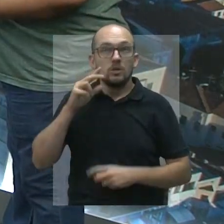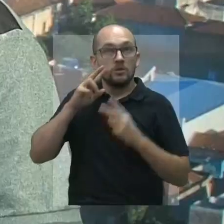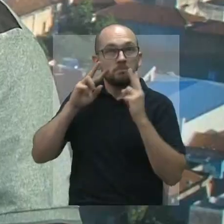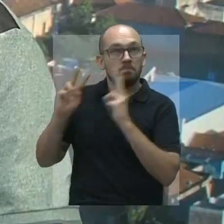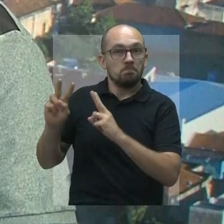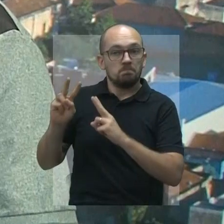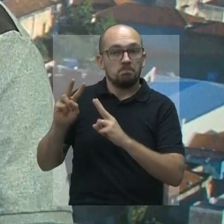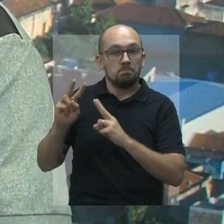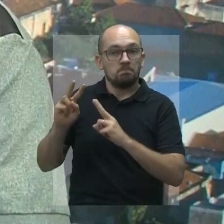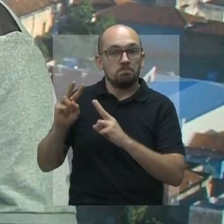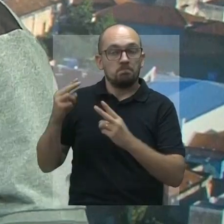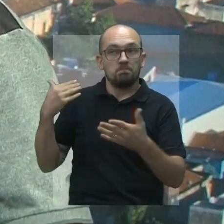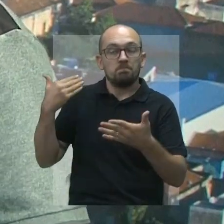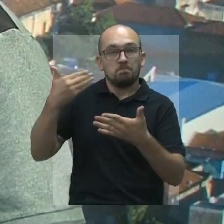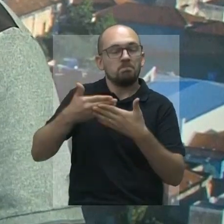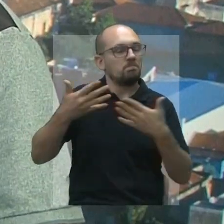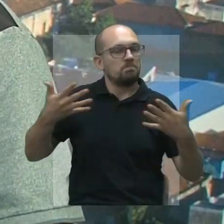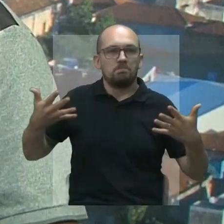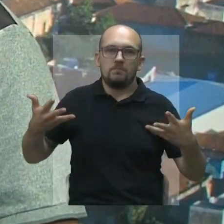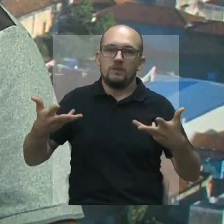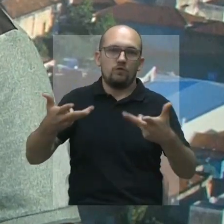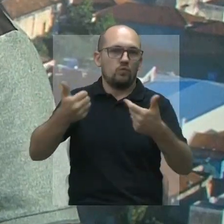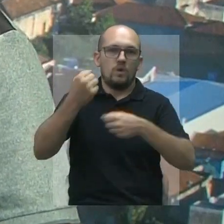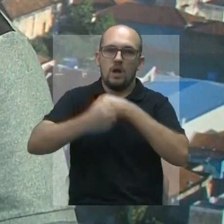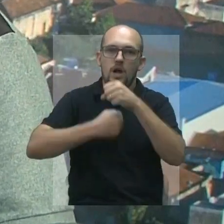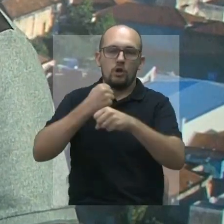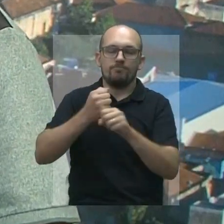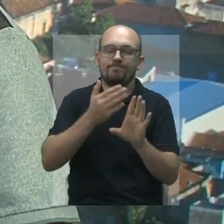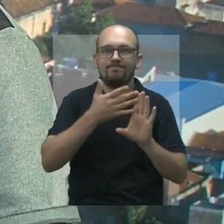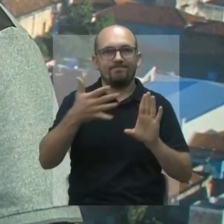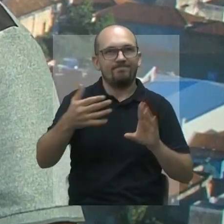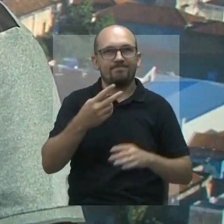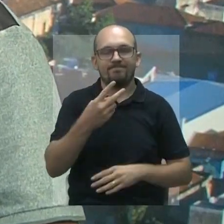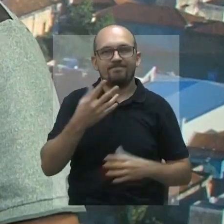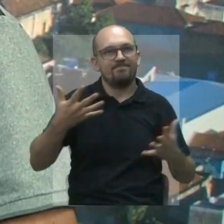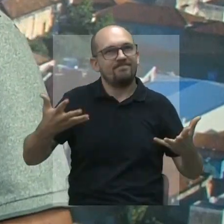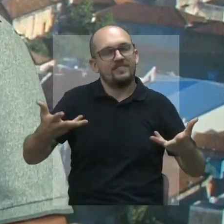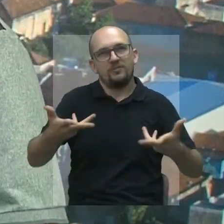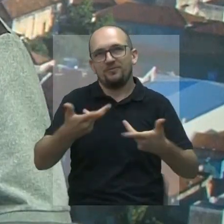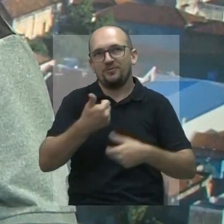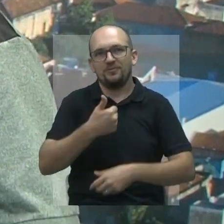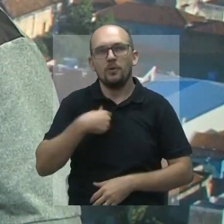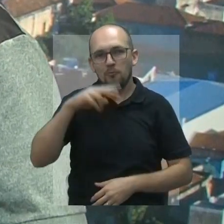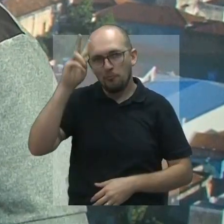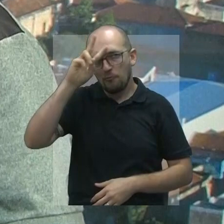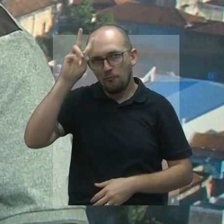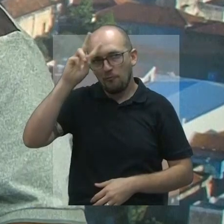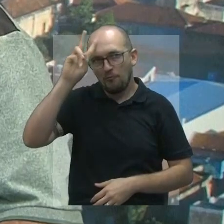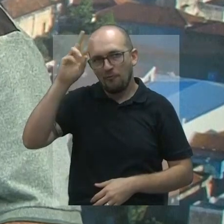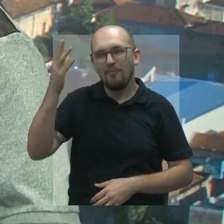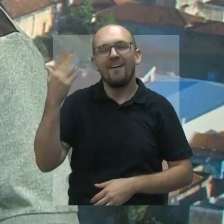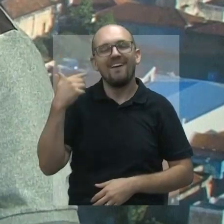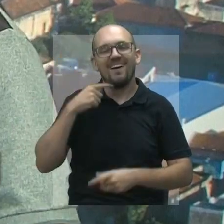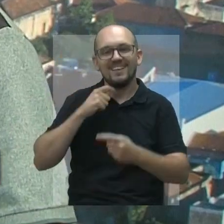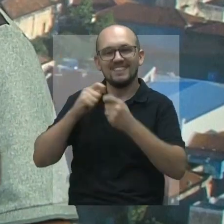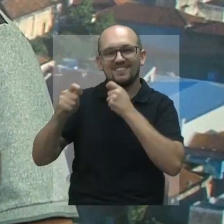bastante maravilhoso, né, digamos assim, porque nós tivemos aí, me recordo até numa entrevista anterior, no final do ano passado, que nós